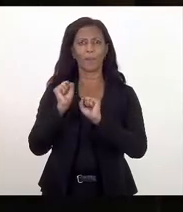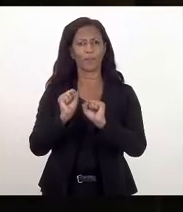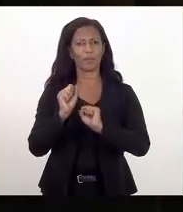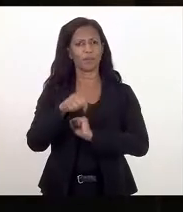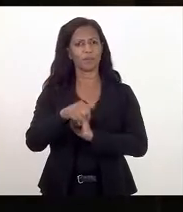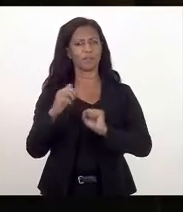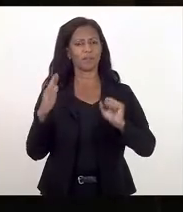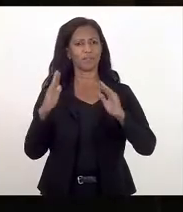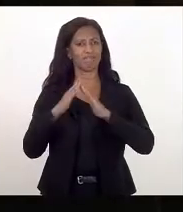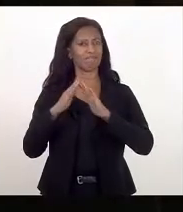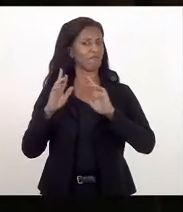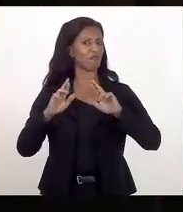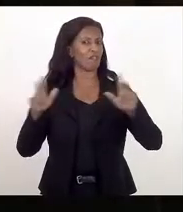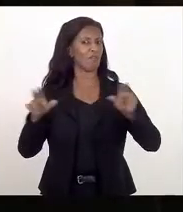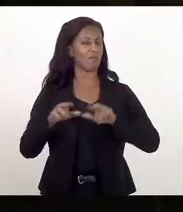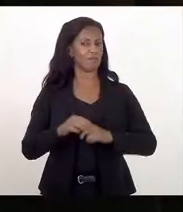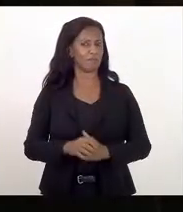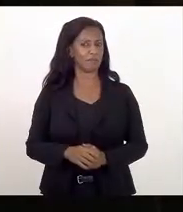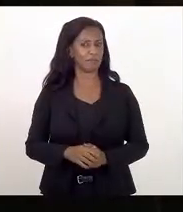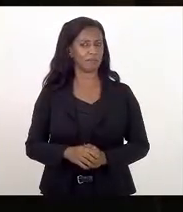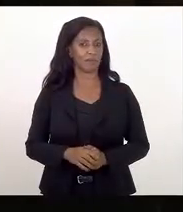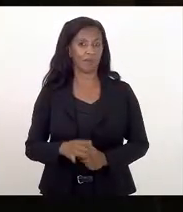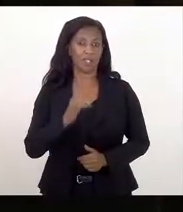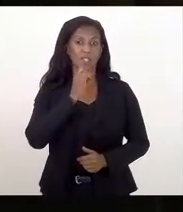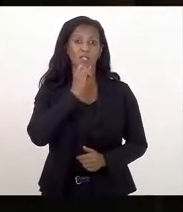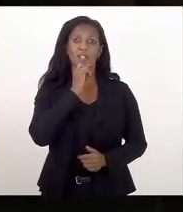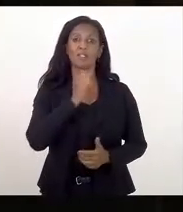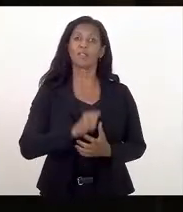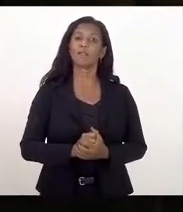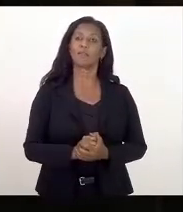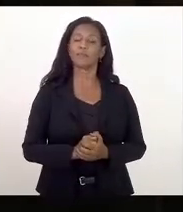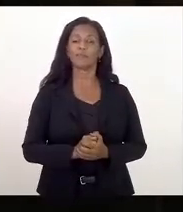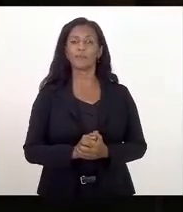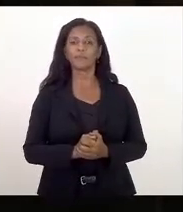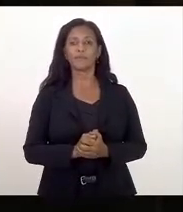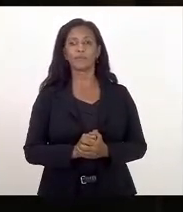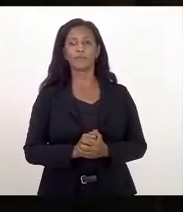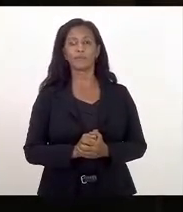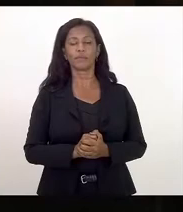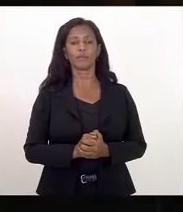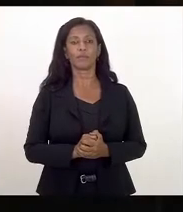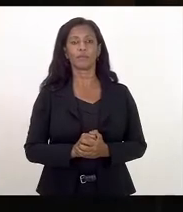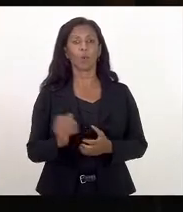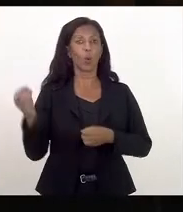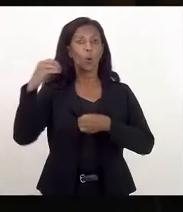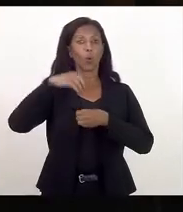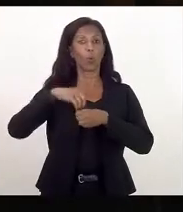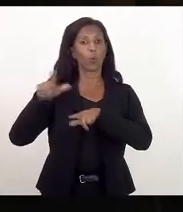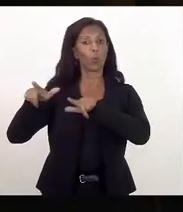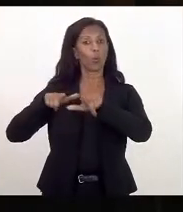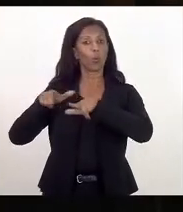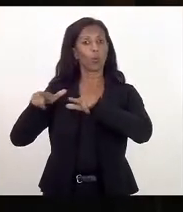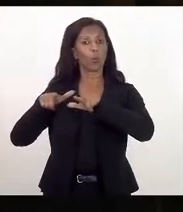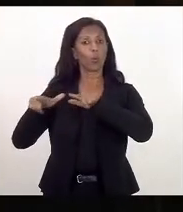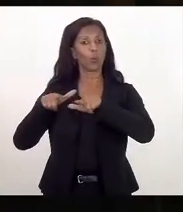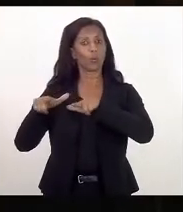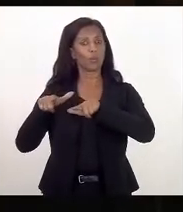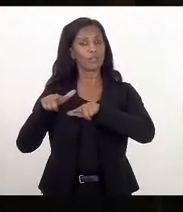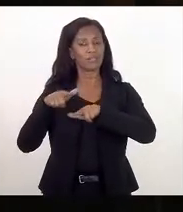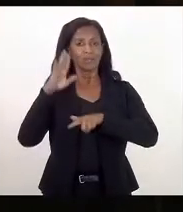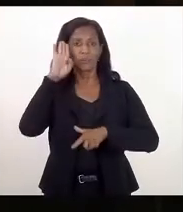nesta Casa de outra maneira. Por exemplo, colocando os servidores que absolutamente são